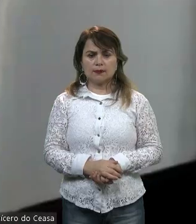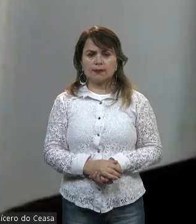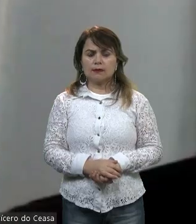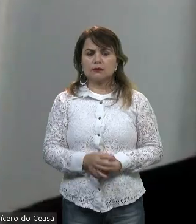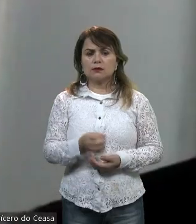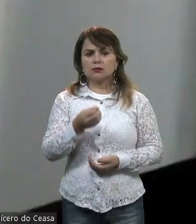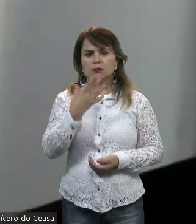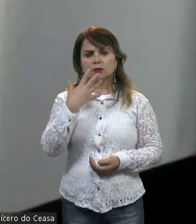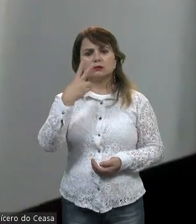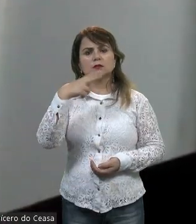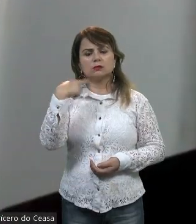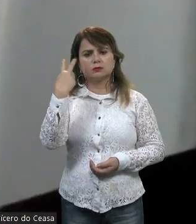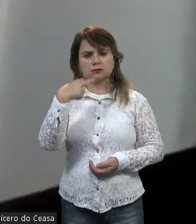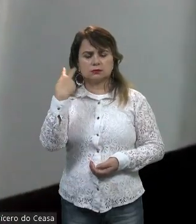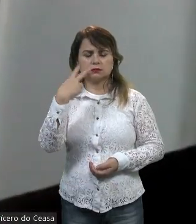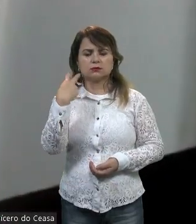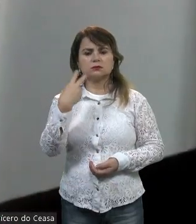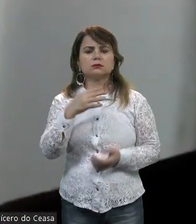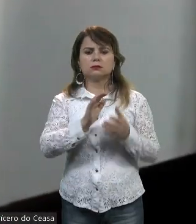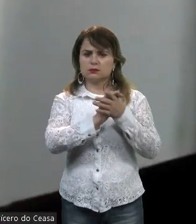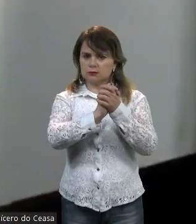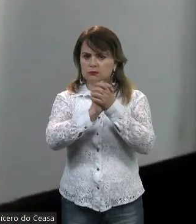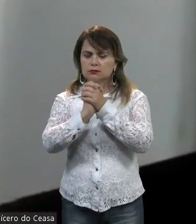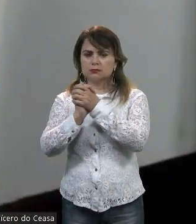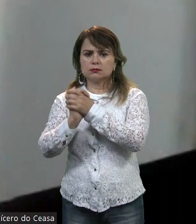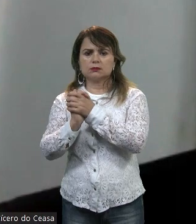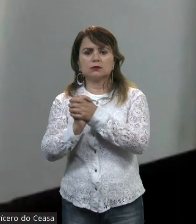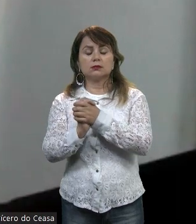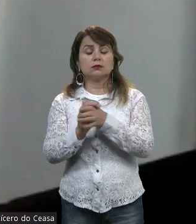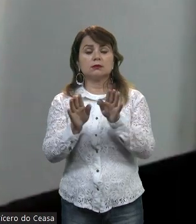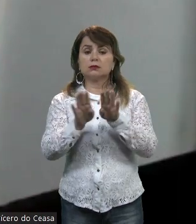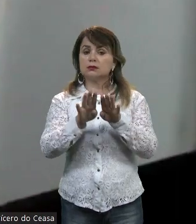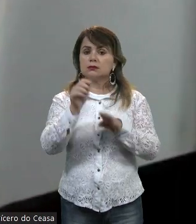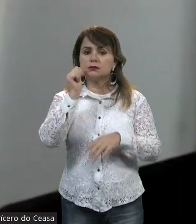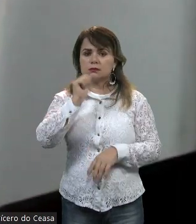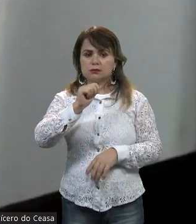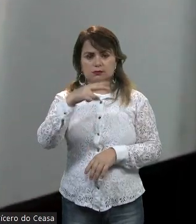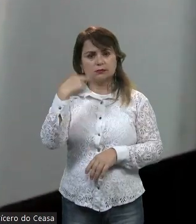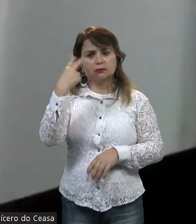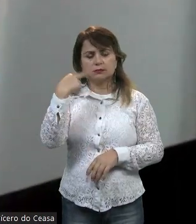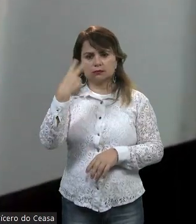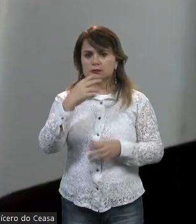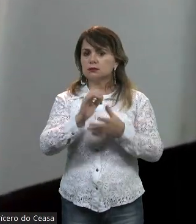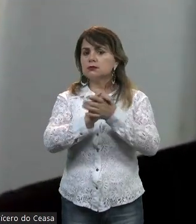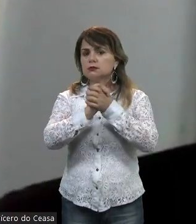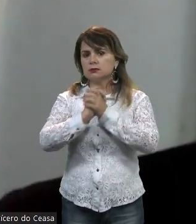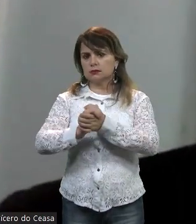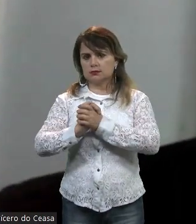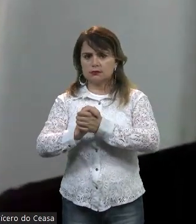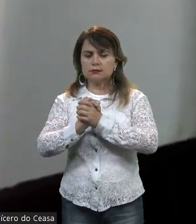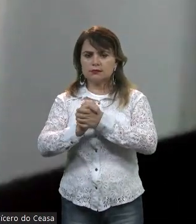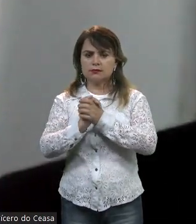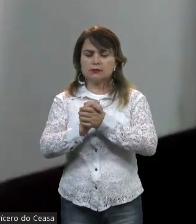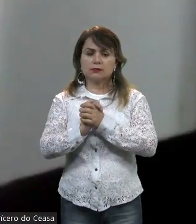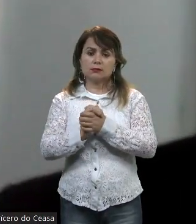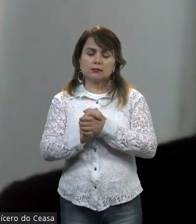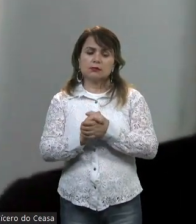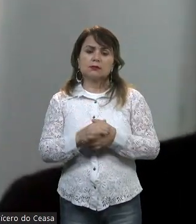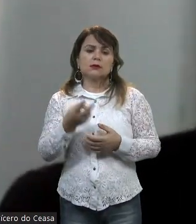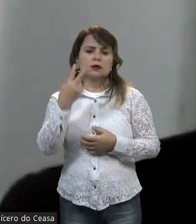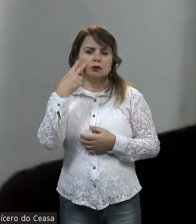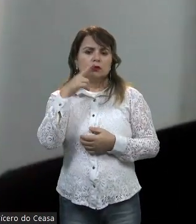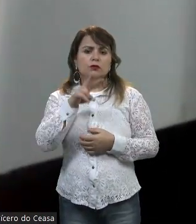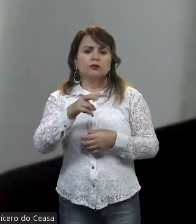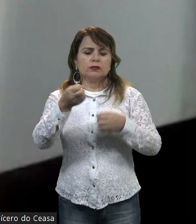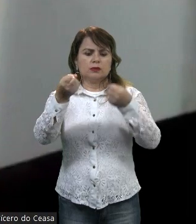Bem, senhores vereadores, cumprimento a todos, vereadora Daniela. E eu venho nessas explicações